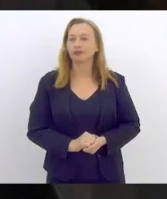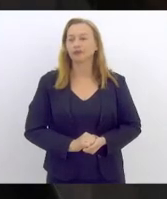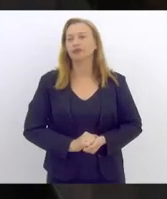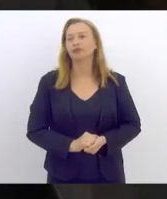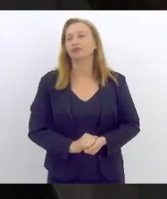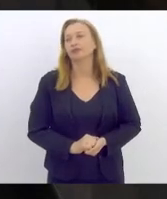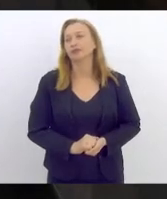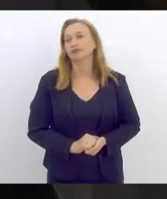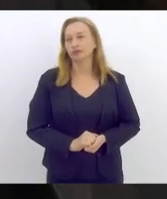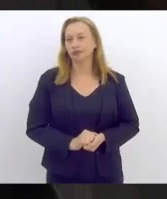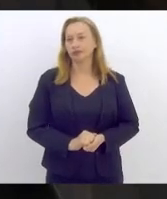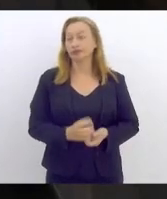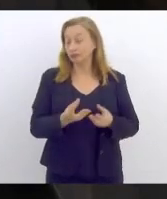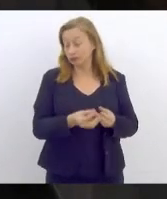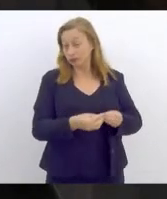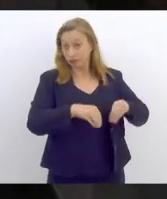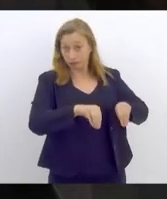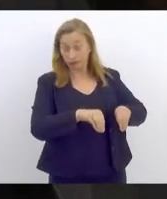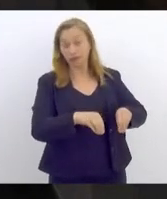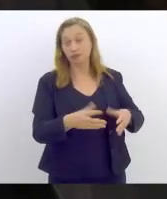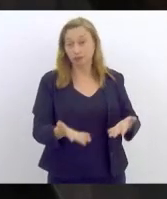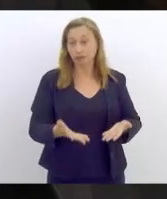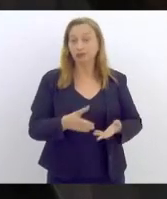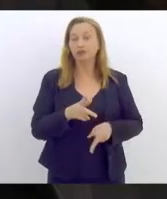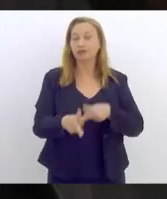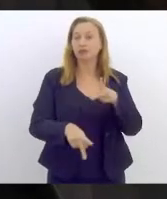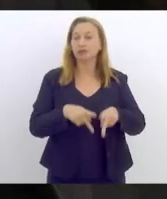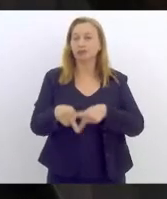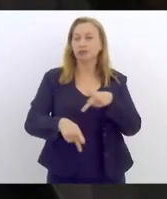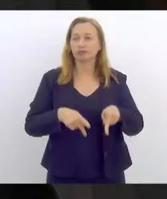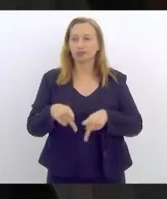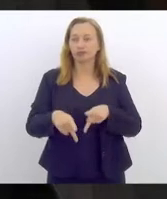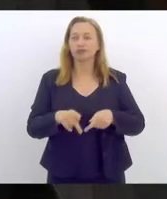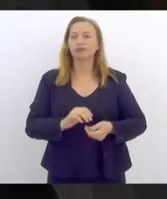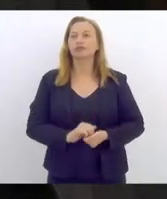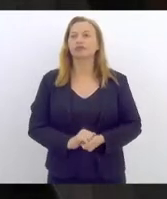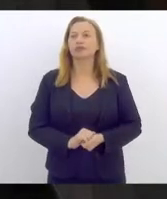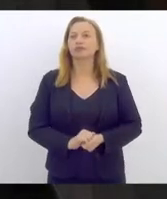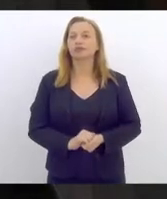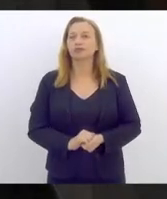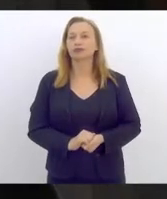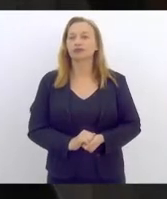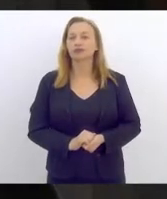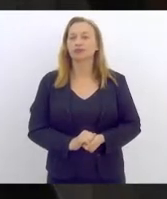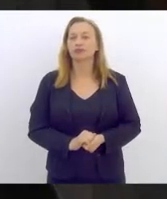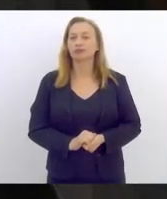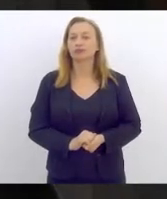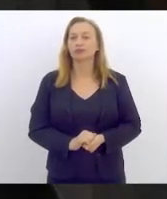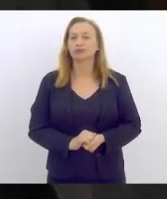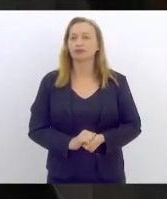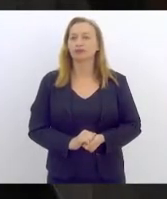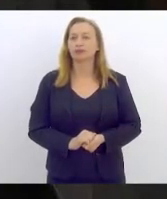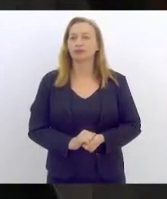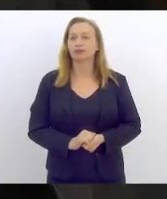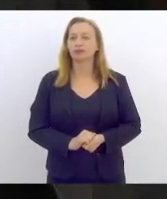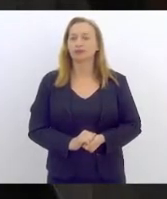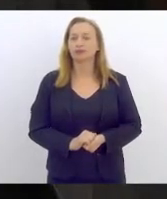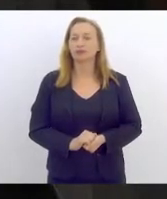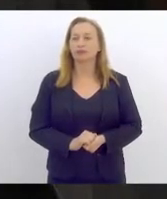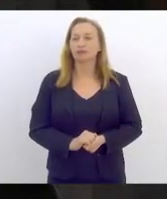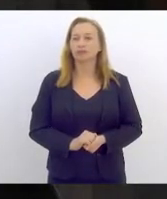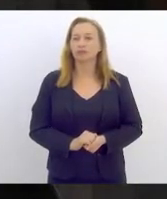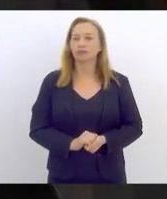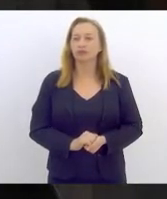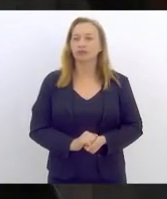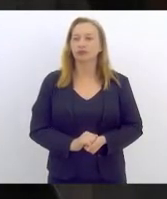pé prejudicar a população em nome de uma